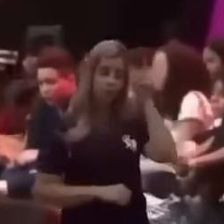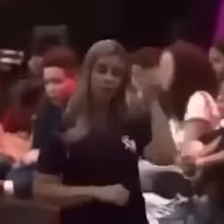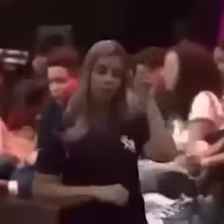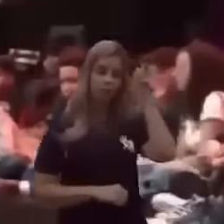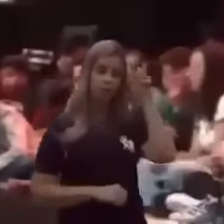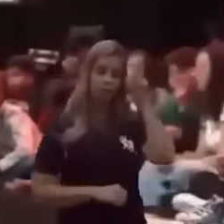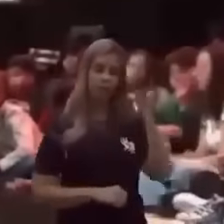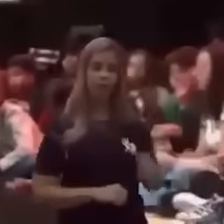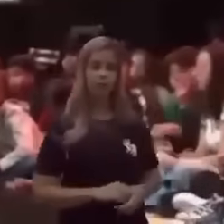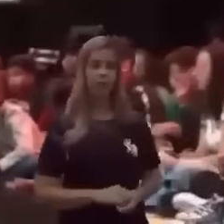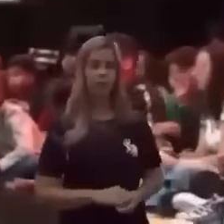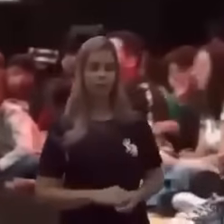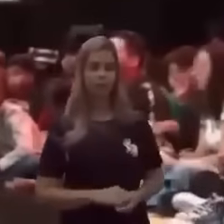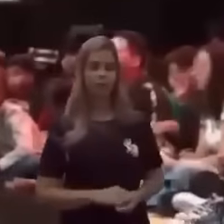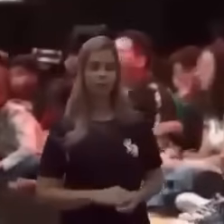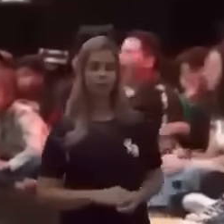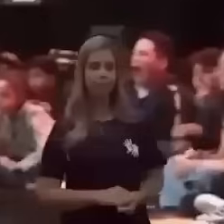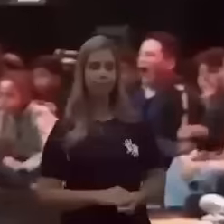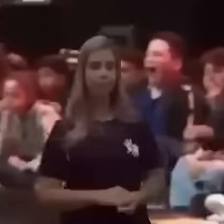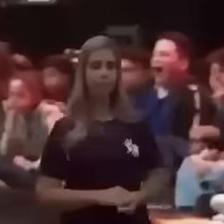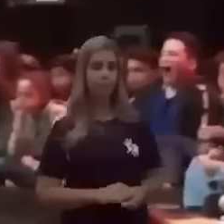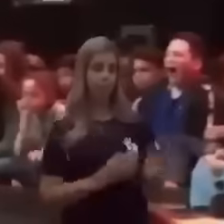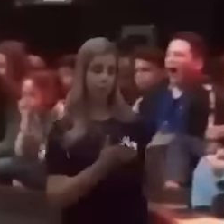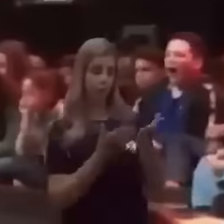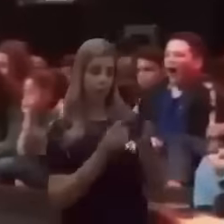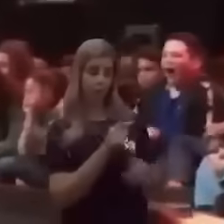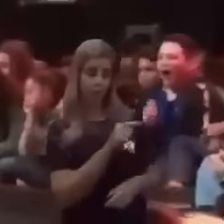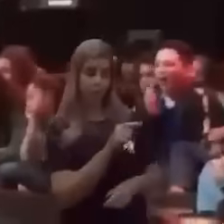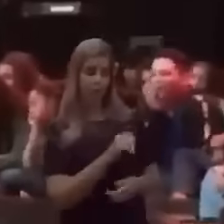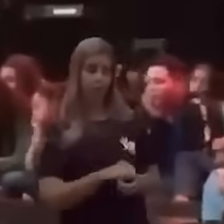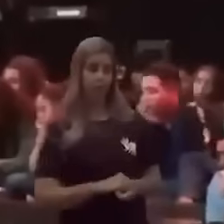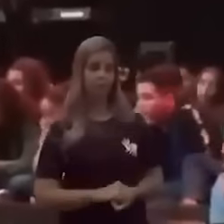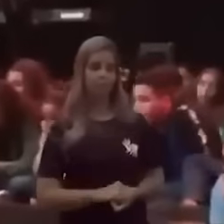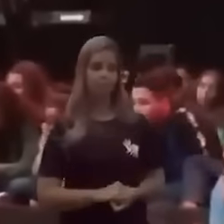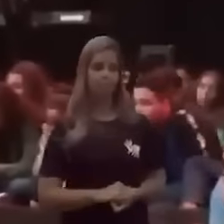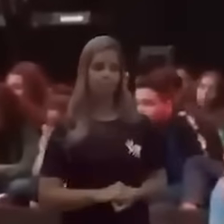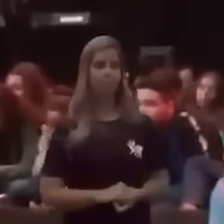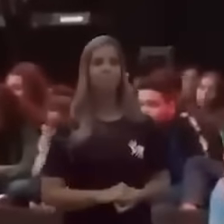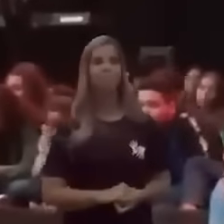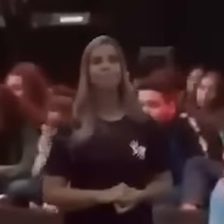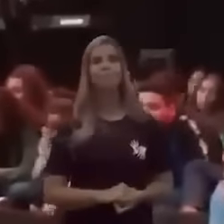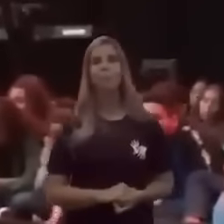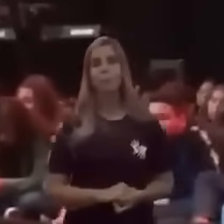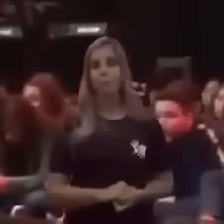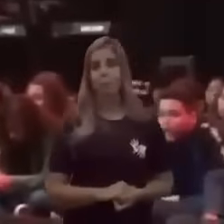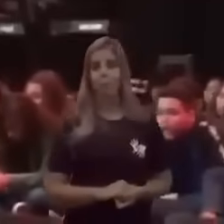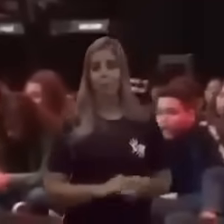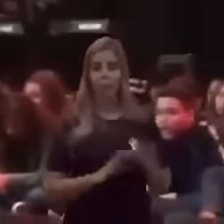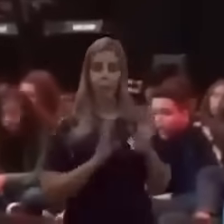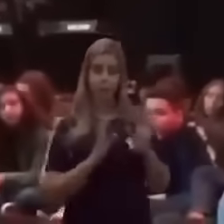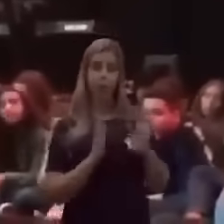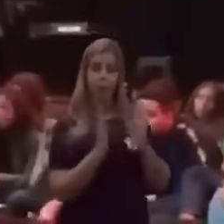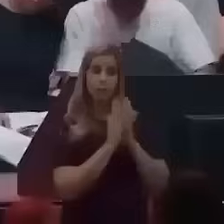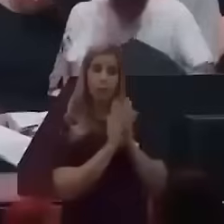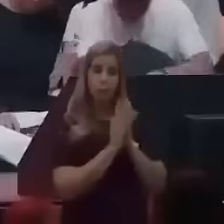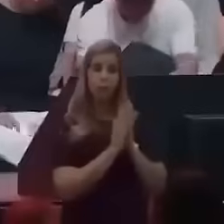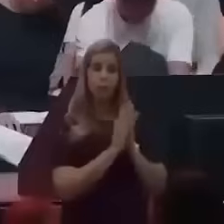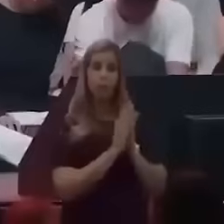Satanás vos requereu para peneirardes como trigo, mas eu roguei por